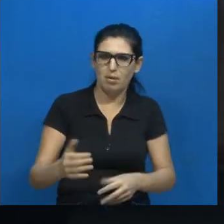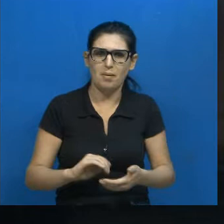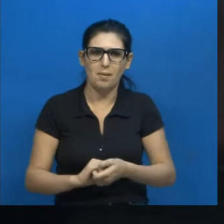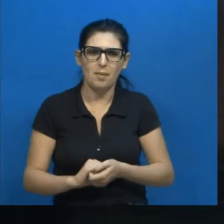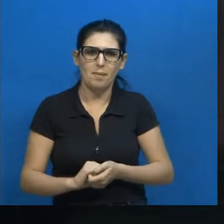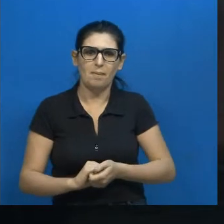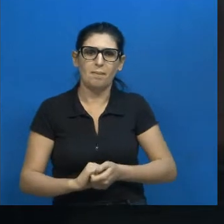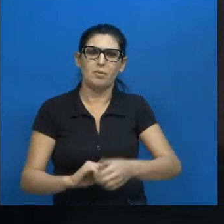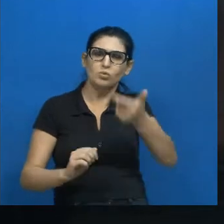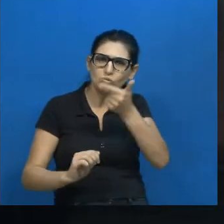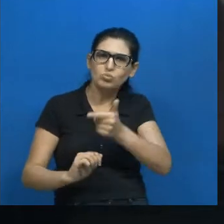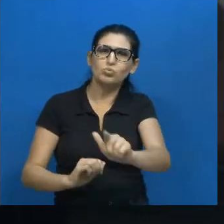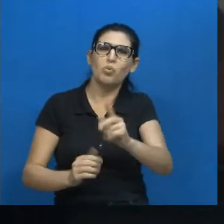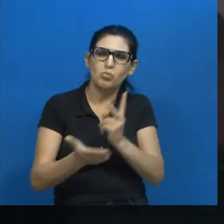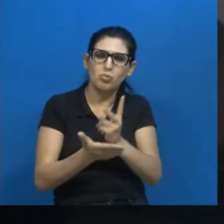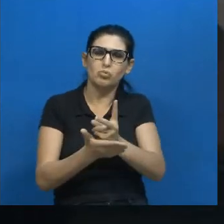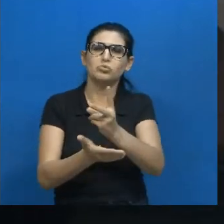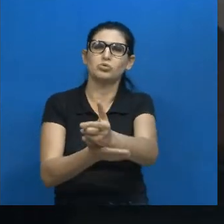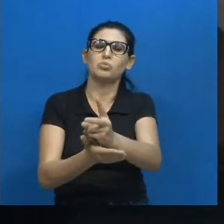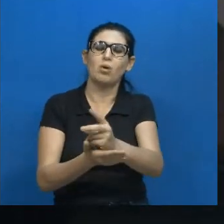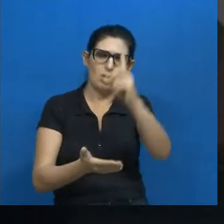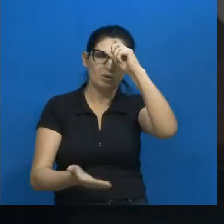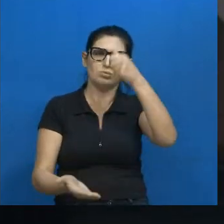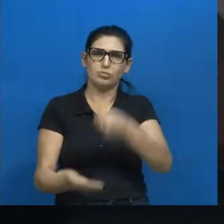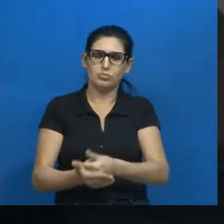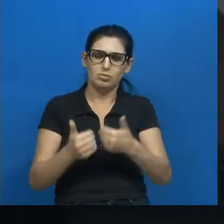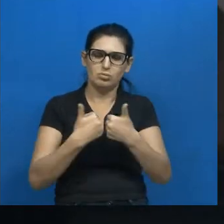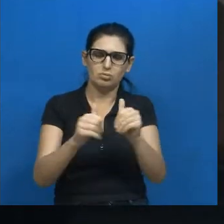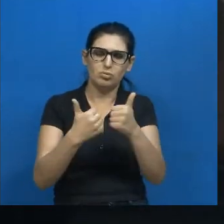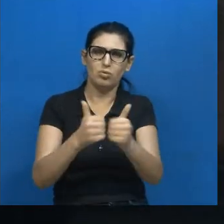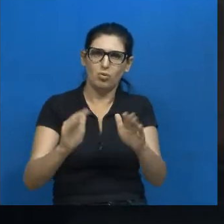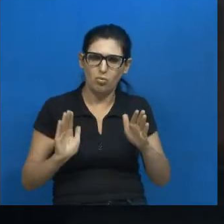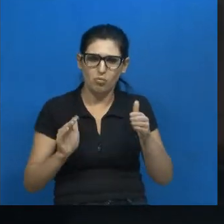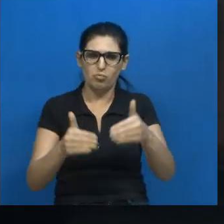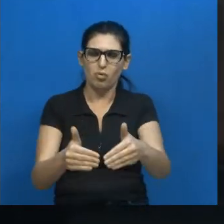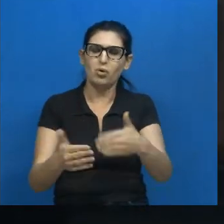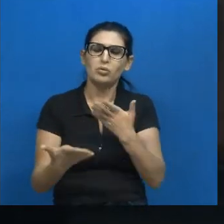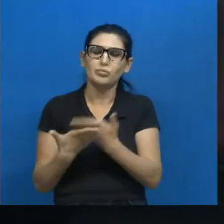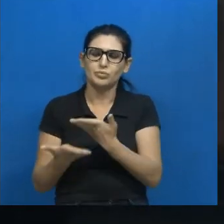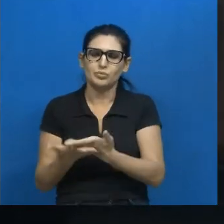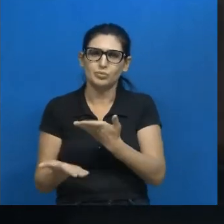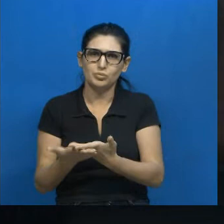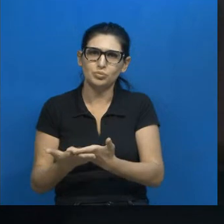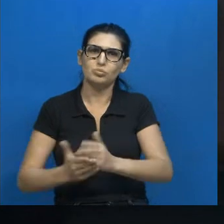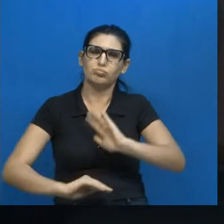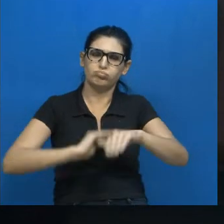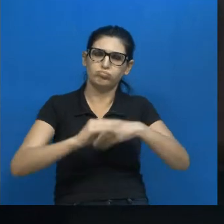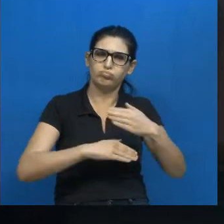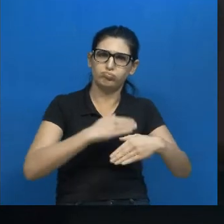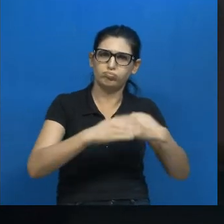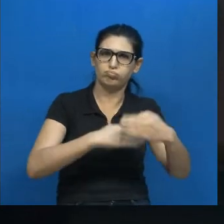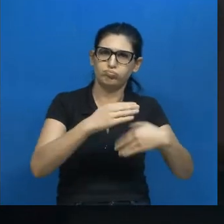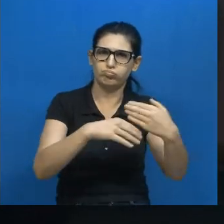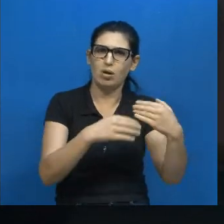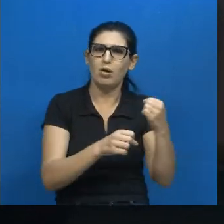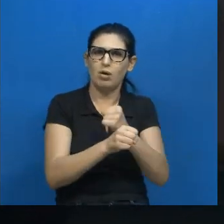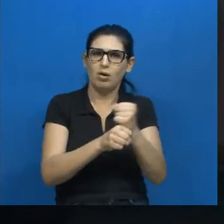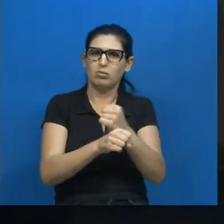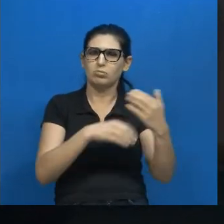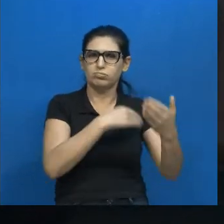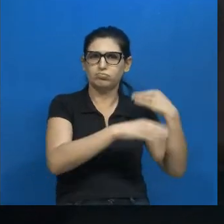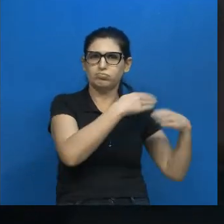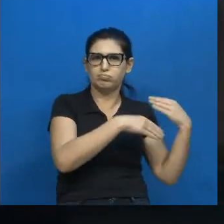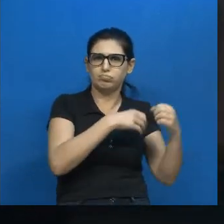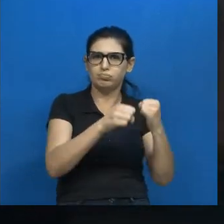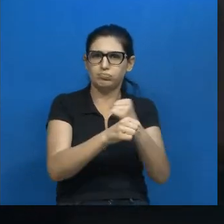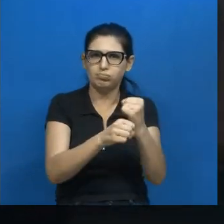do remodelamento do transporte coletivo, em especial dos estudos realizados ao longo dos anos sobre a prestação do custo de serviço da